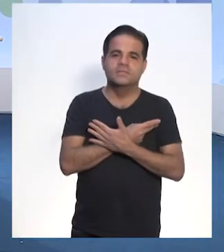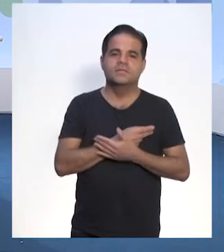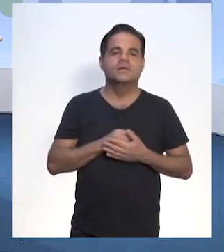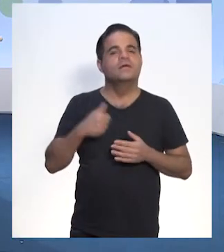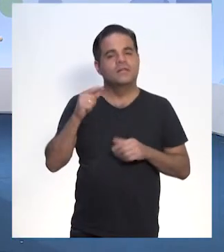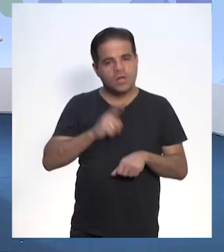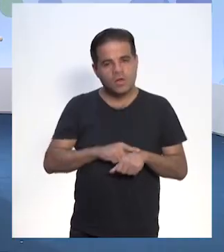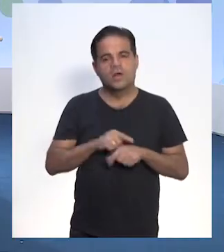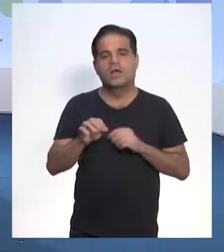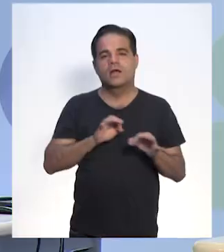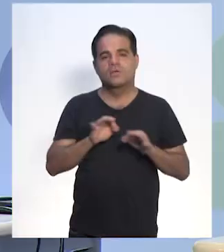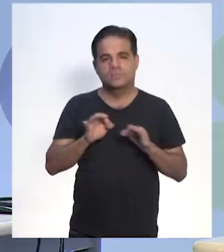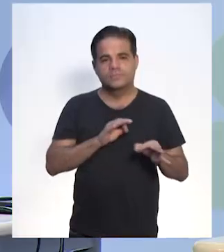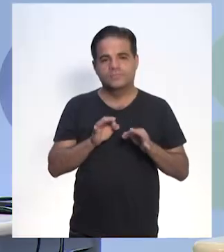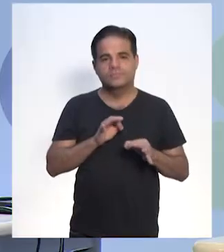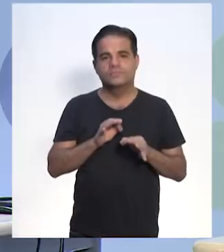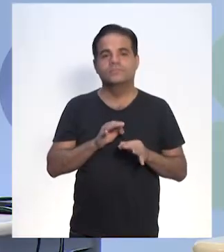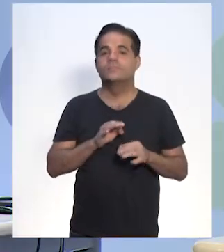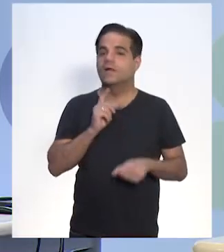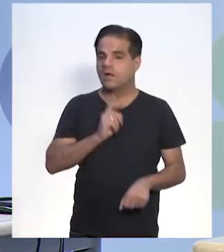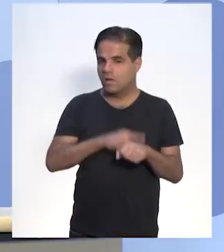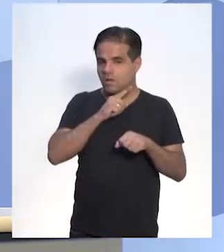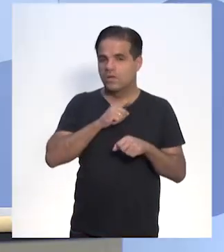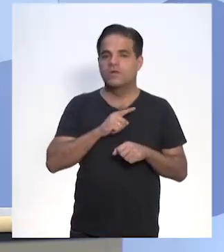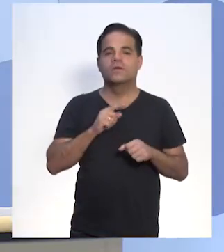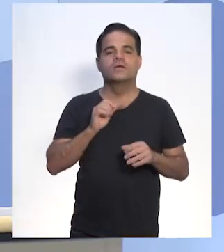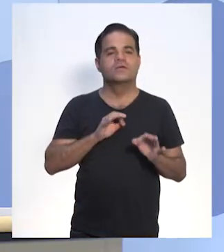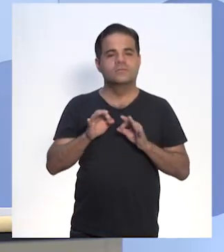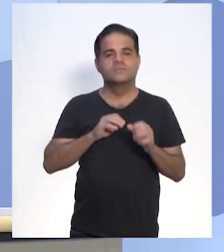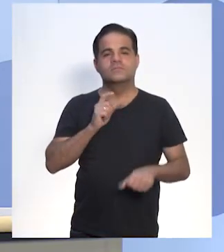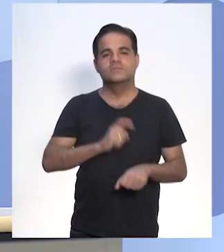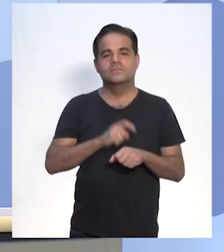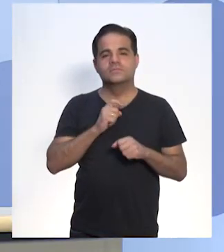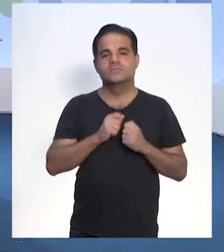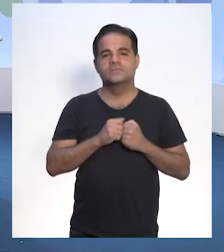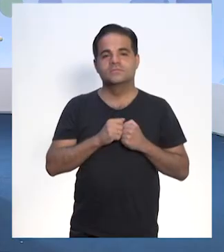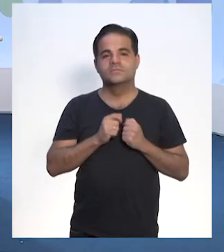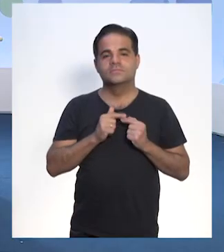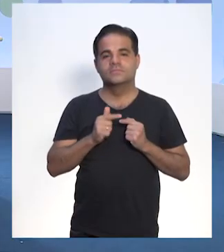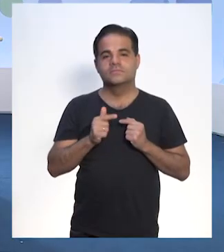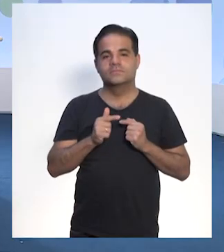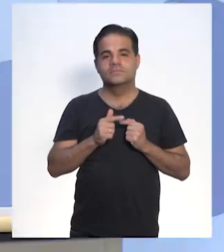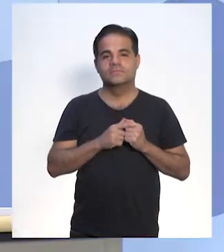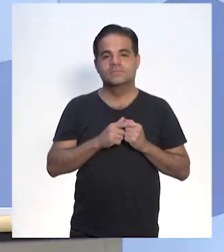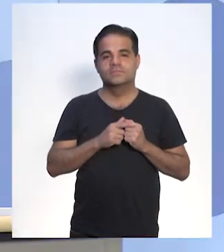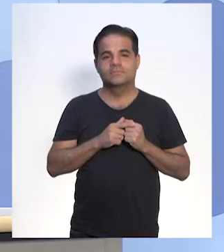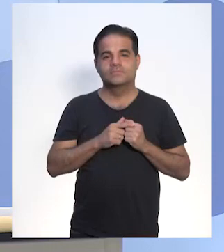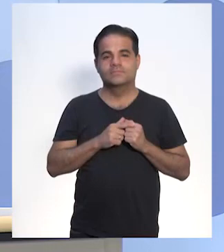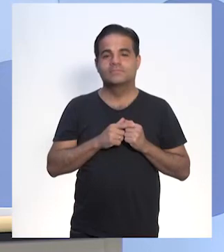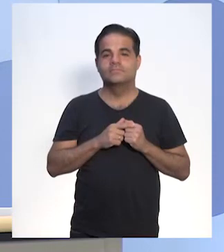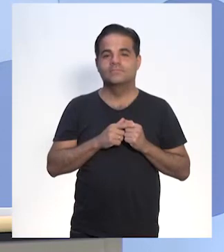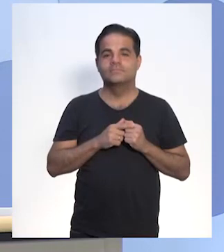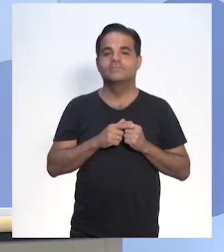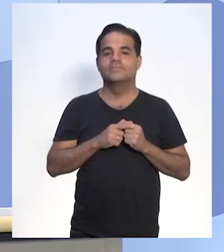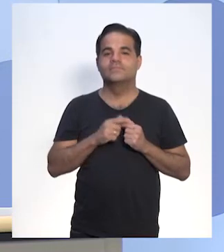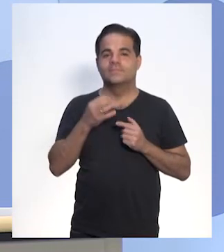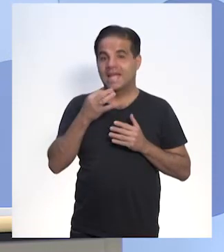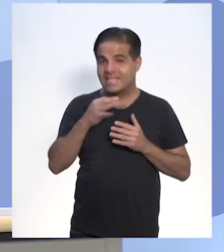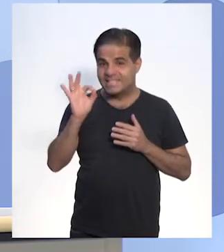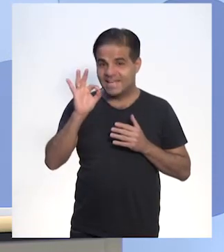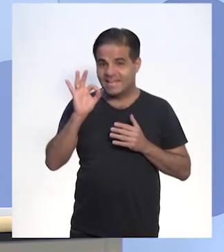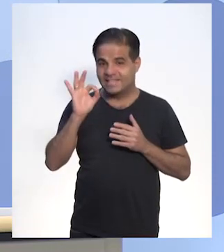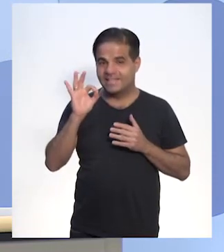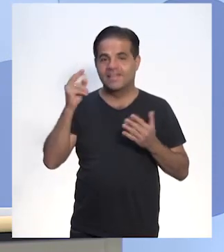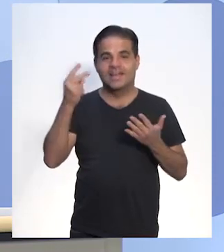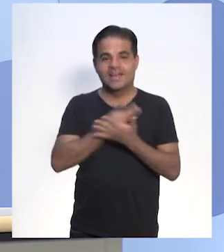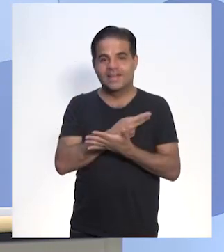receber esse PPT com esse erro, façam igual eu fiz aqui agora. A gente arruma, que foi o que eu fiz antes de começar a aula. Ai, não é prólogo e